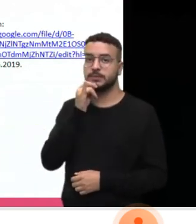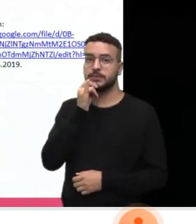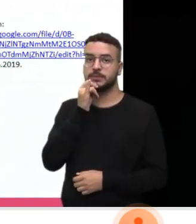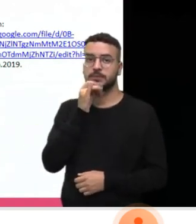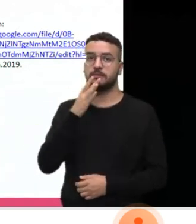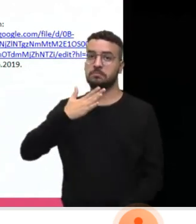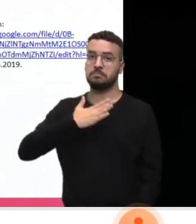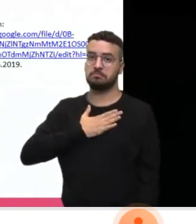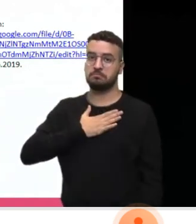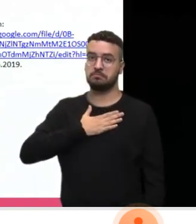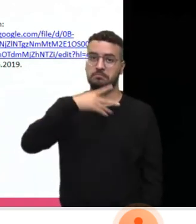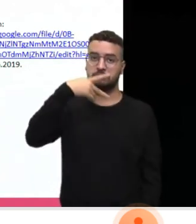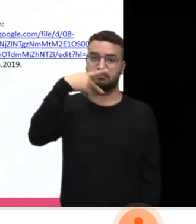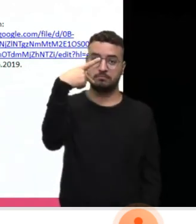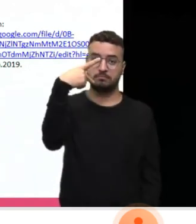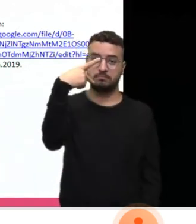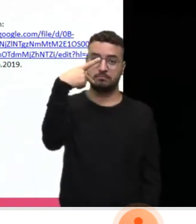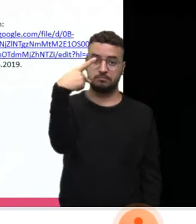próprio.